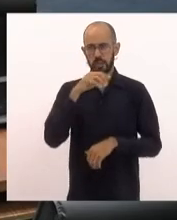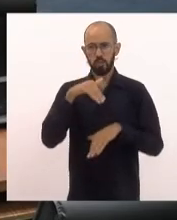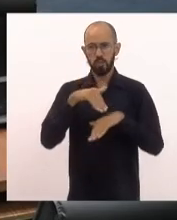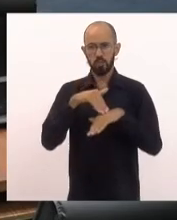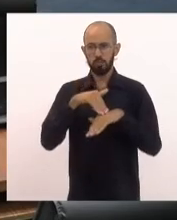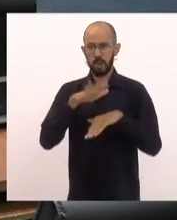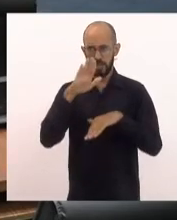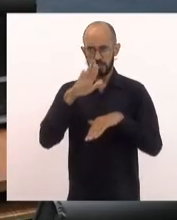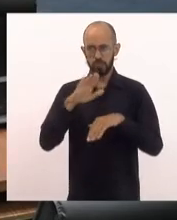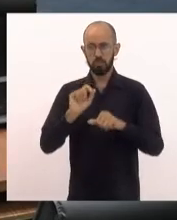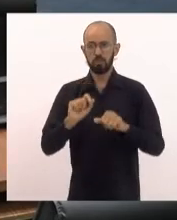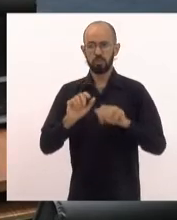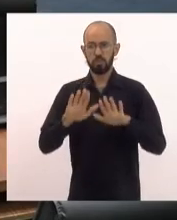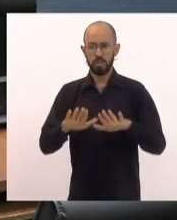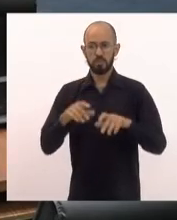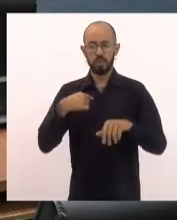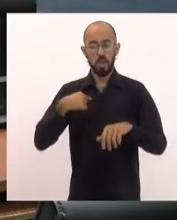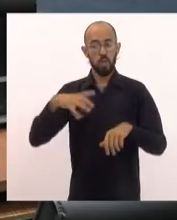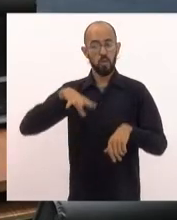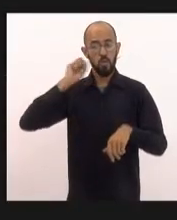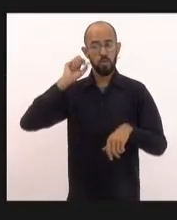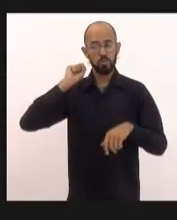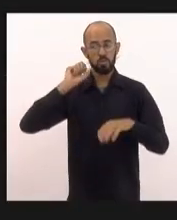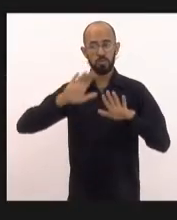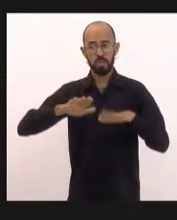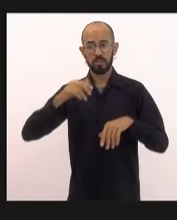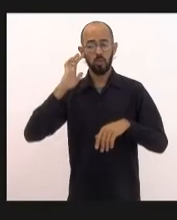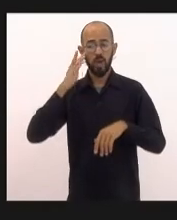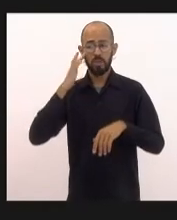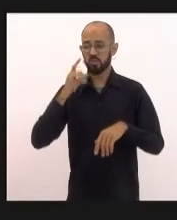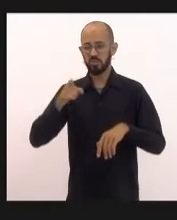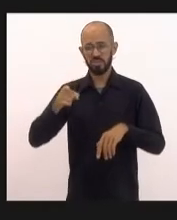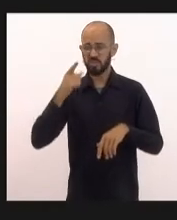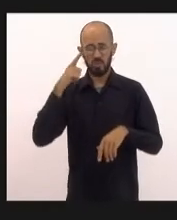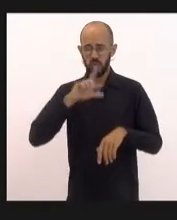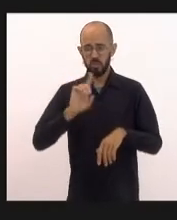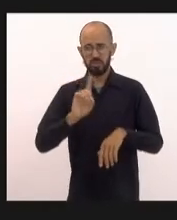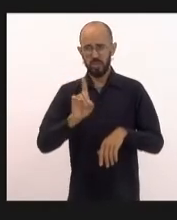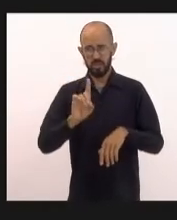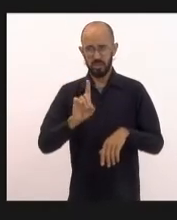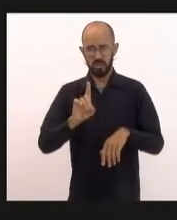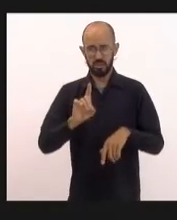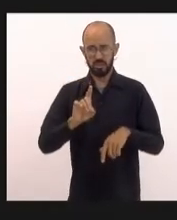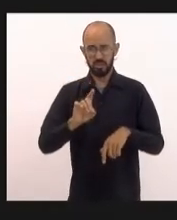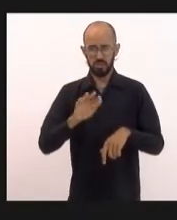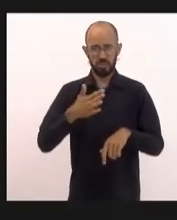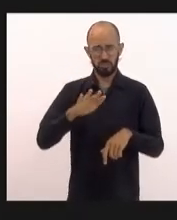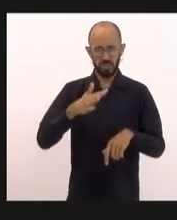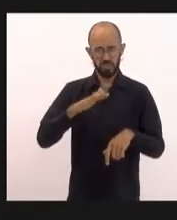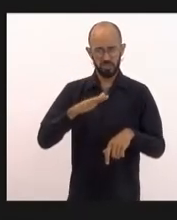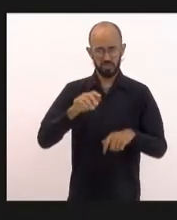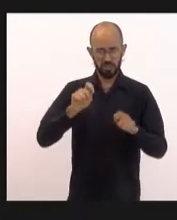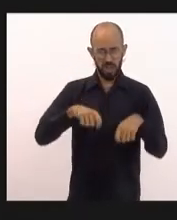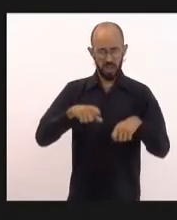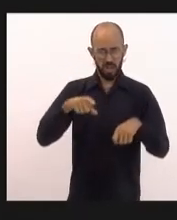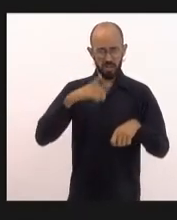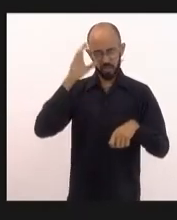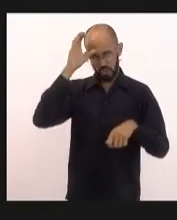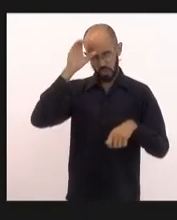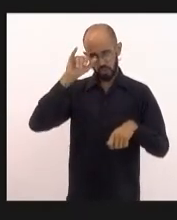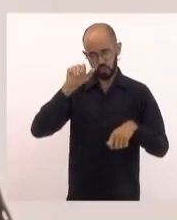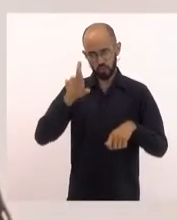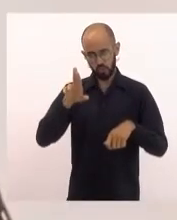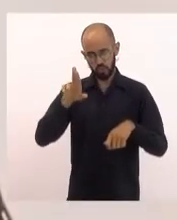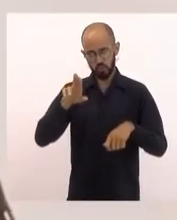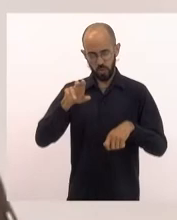E eu escuto, mas eu acho que vocês não estão me escutando bem. Não está, né? Está me escutando, tia Ju? Não?